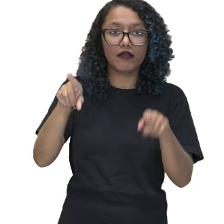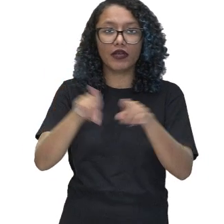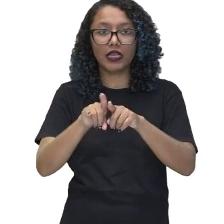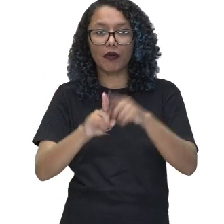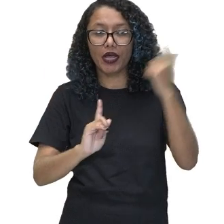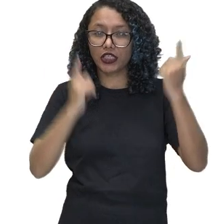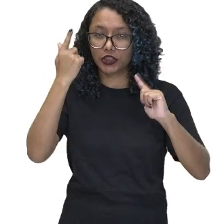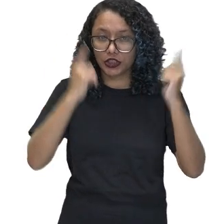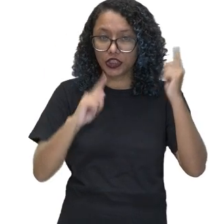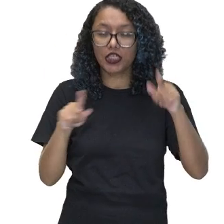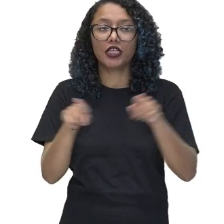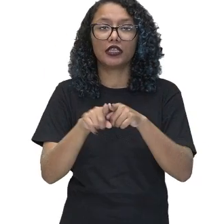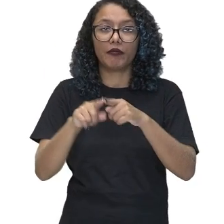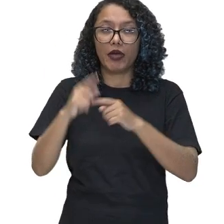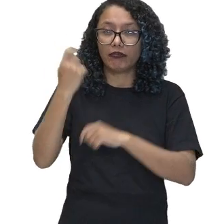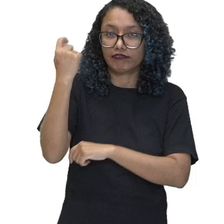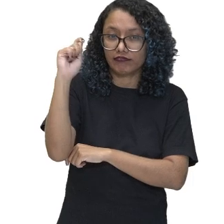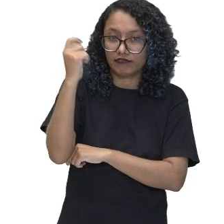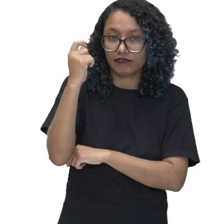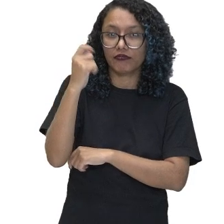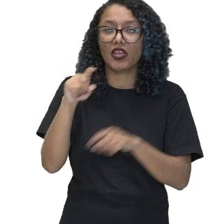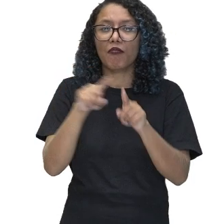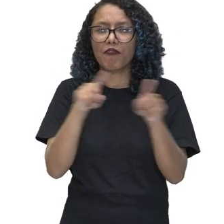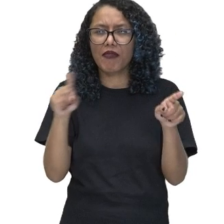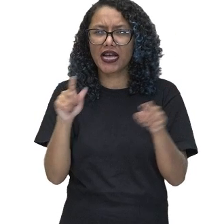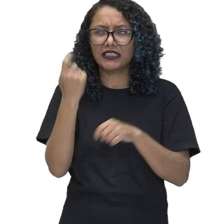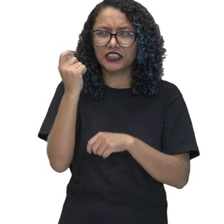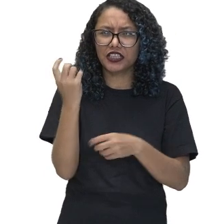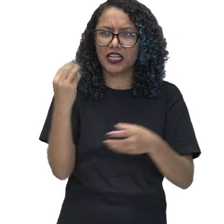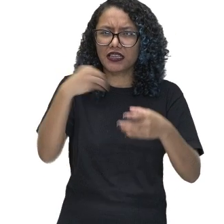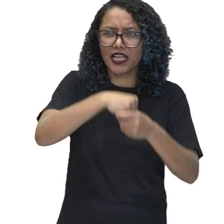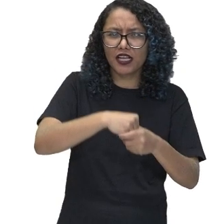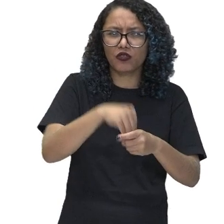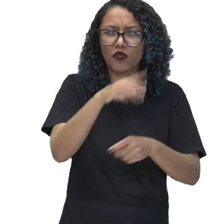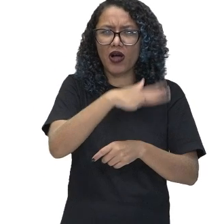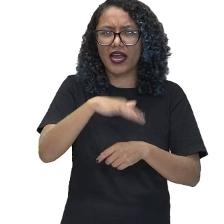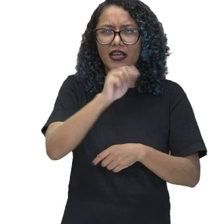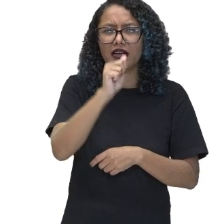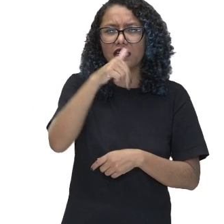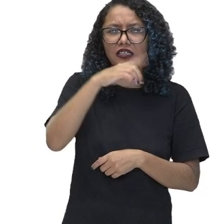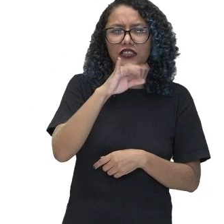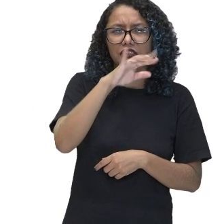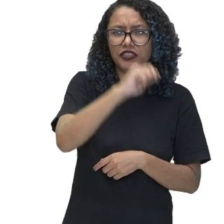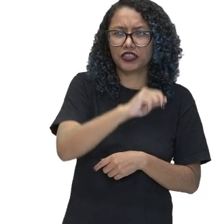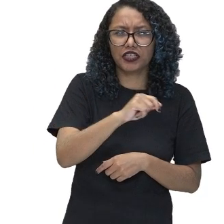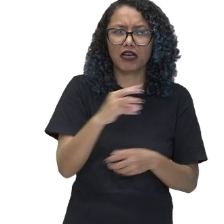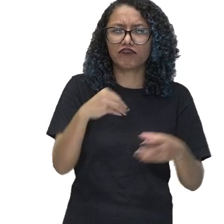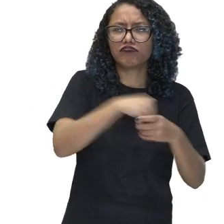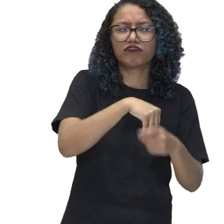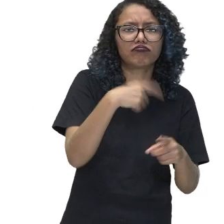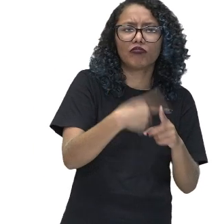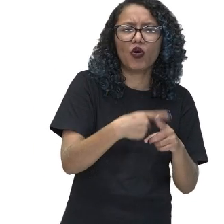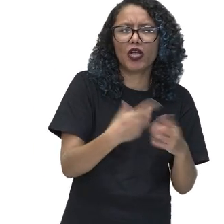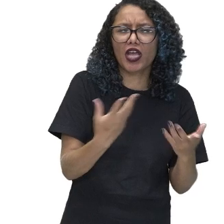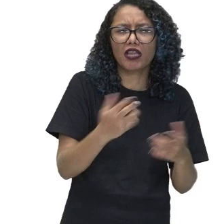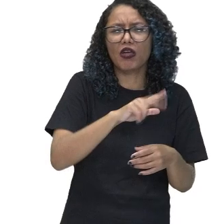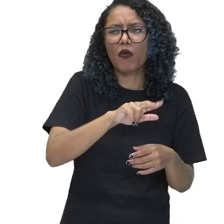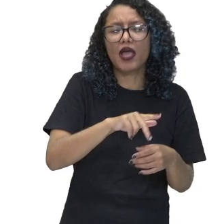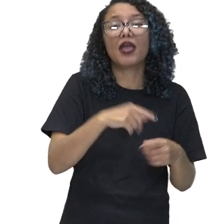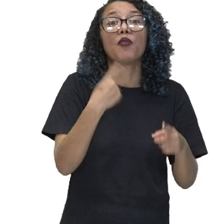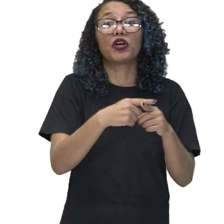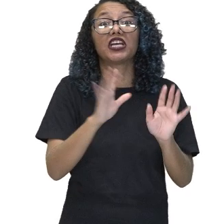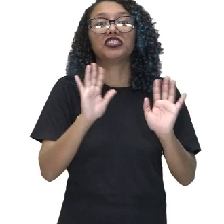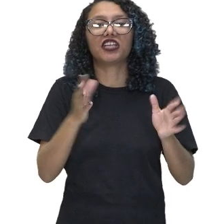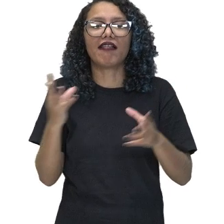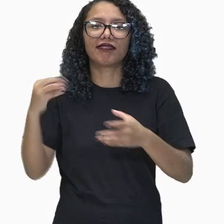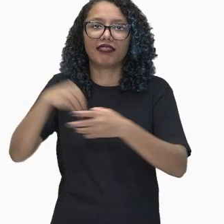e Argentina. Por que a Argentina não vai entrar como América Andina? Porque ela já está classificada como América Latina, ok? Qual